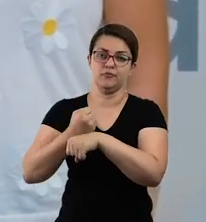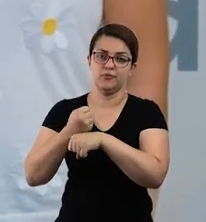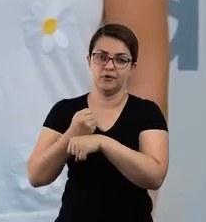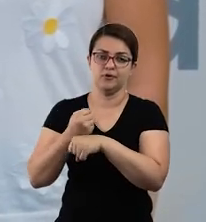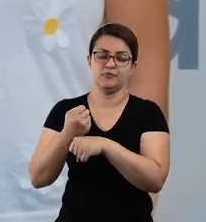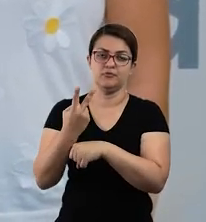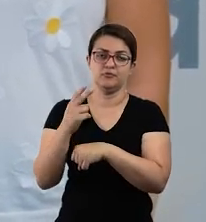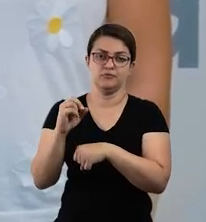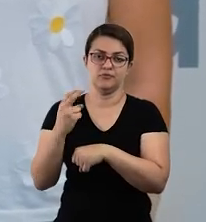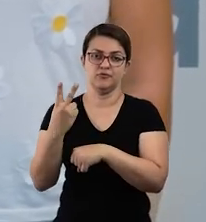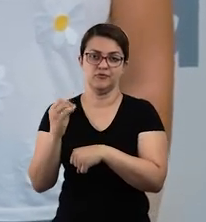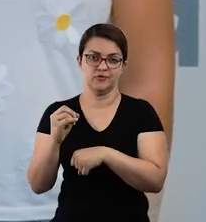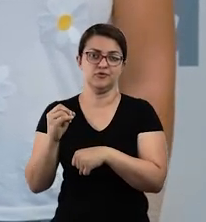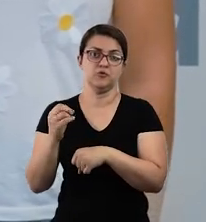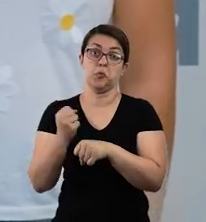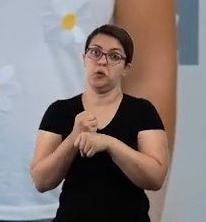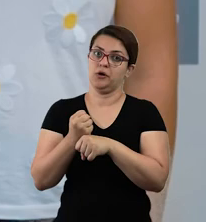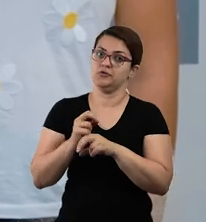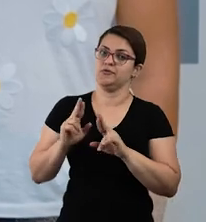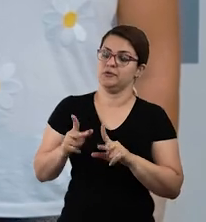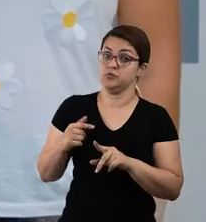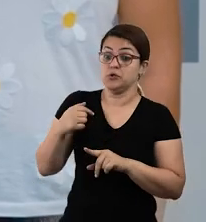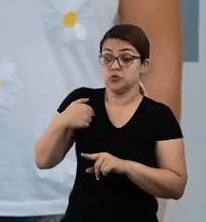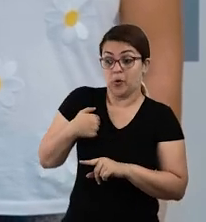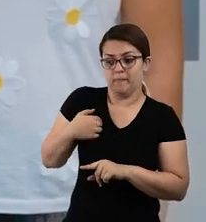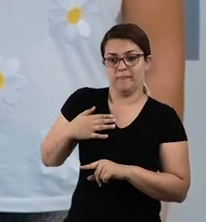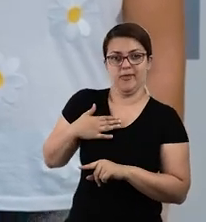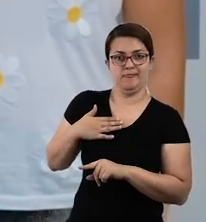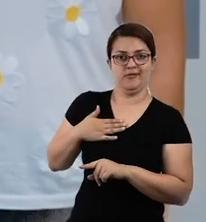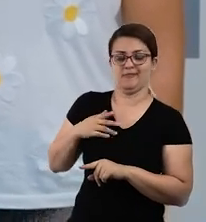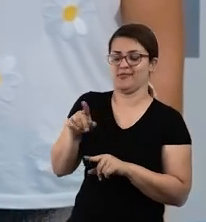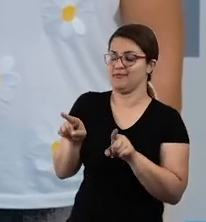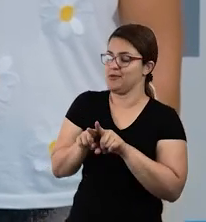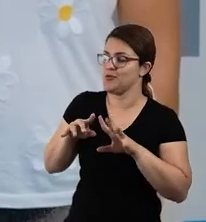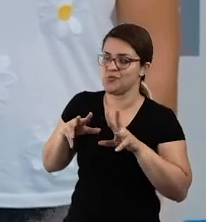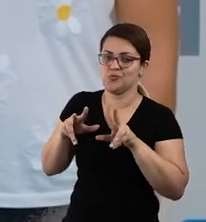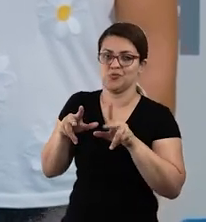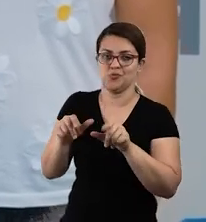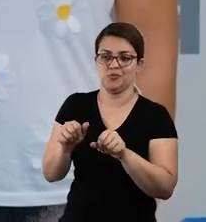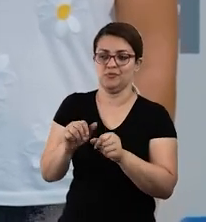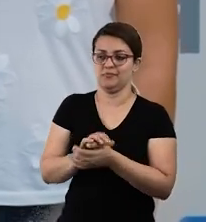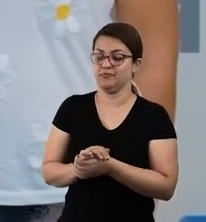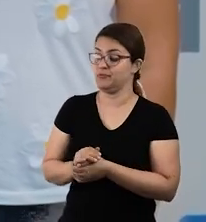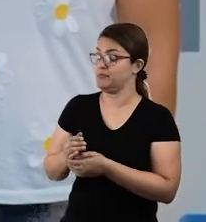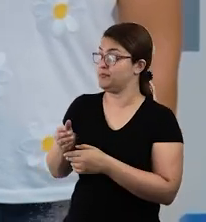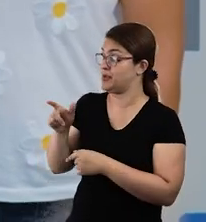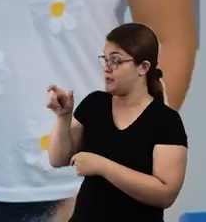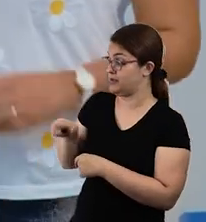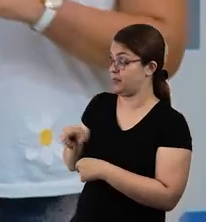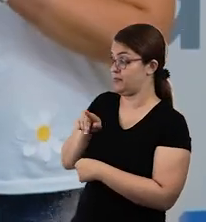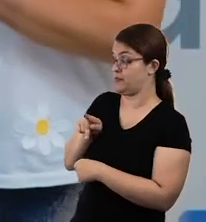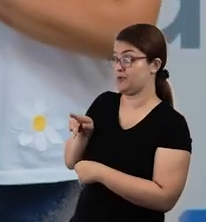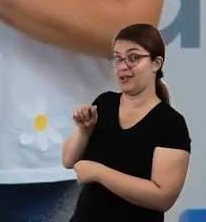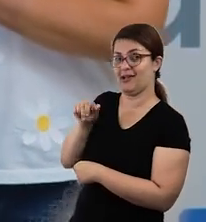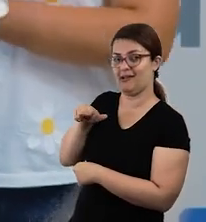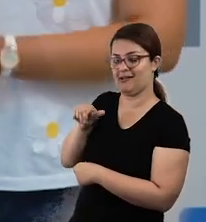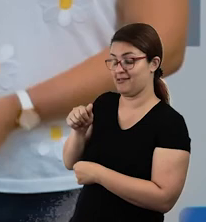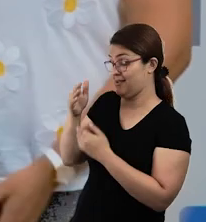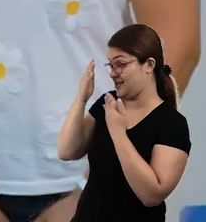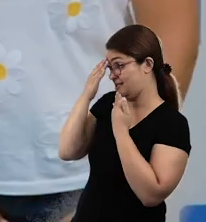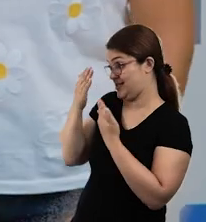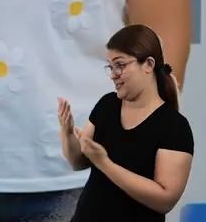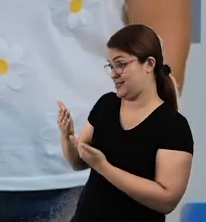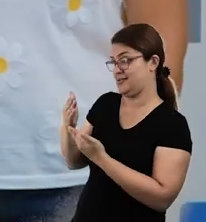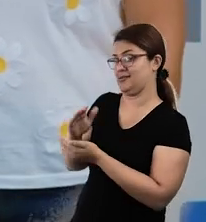2020, que foi um ano bem diferente, né? Não só para mim, mas para todos nós. E quero agradecer a professora Ana, que é minha